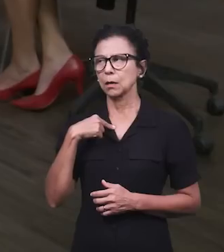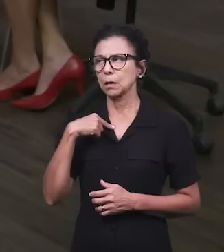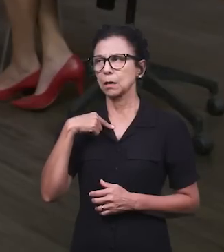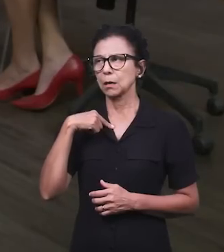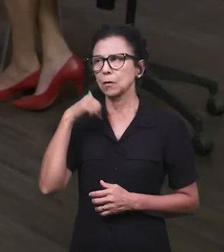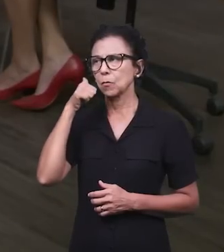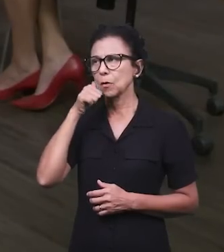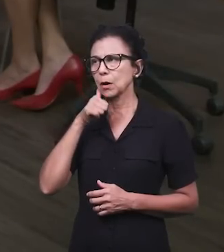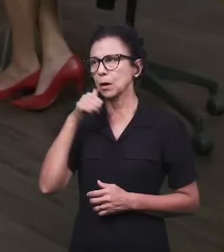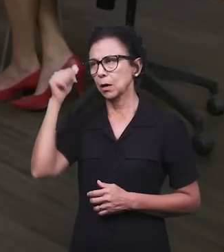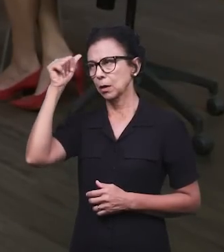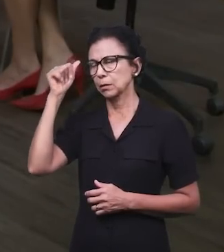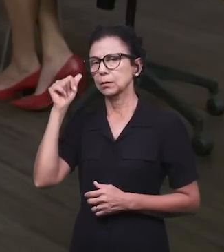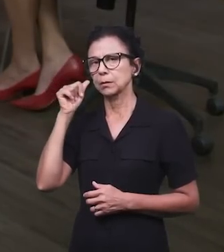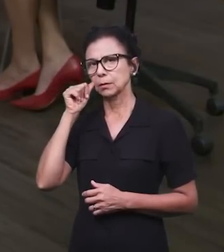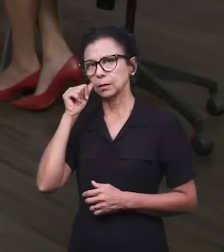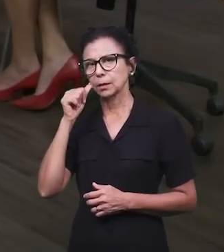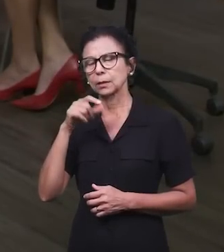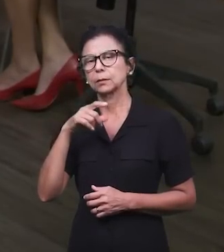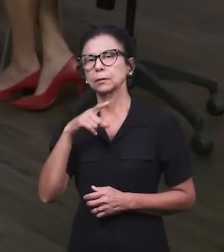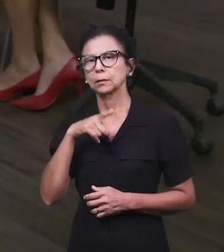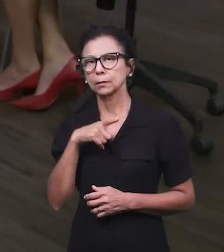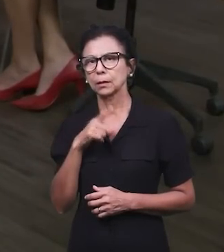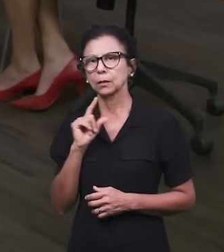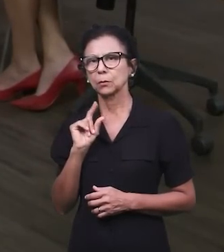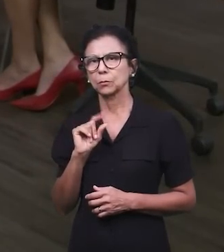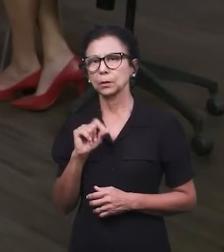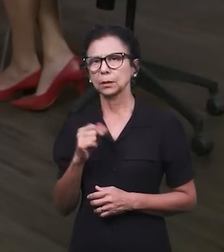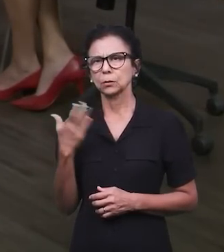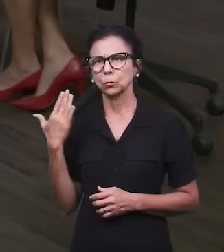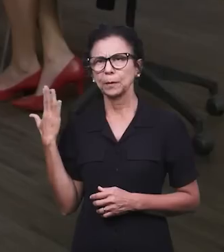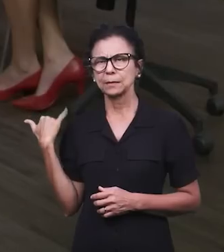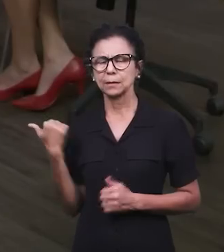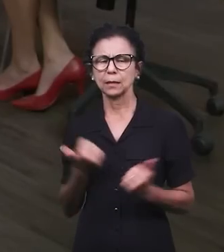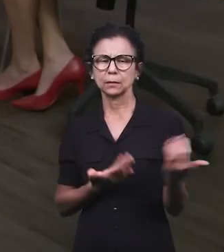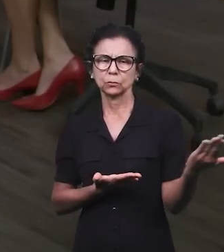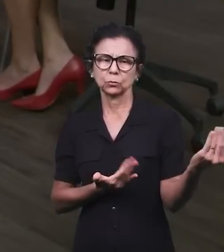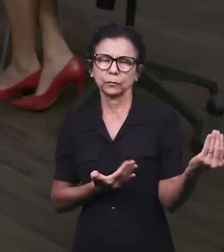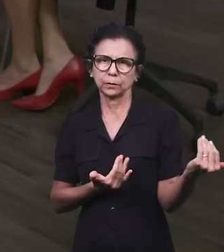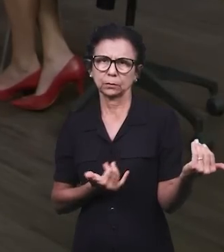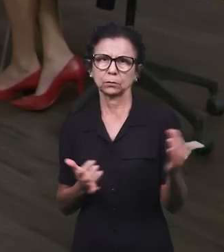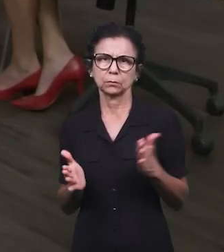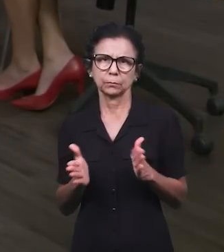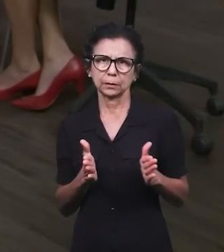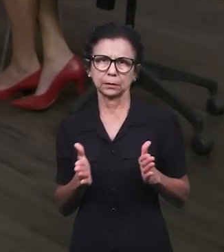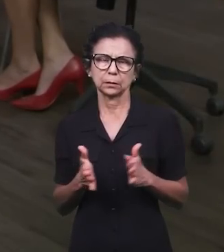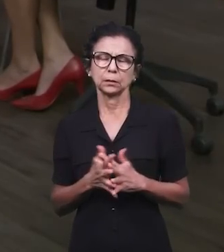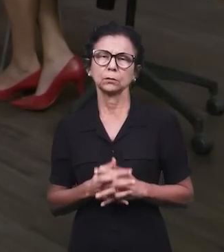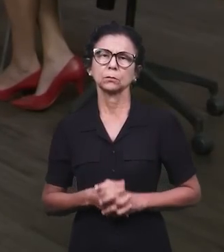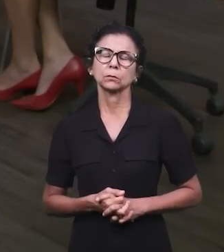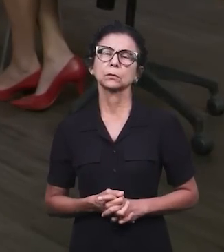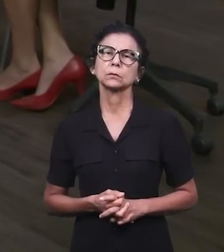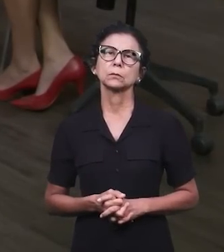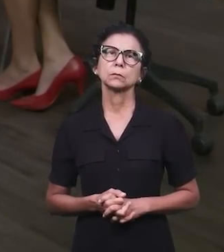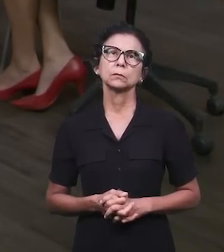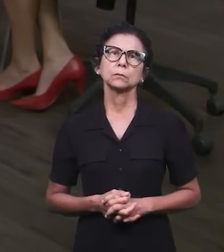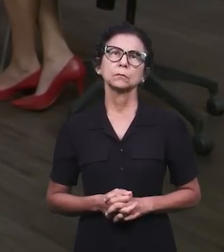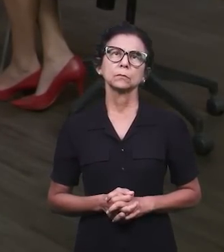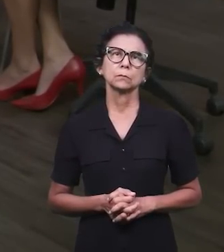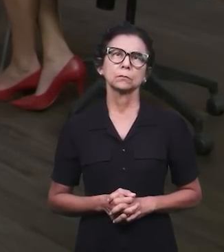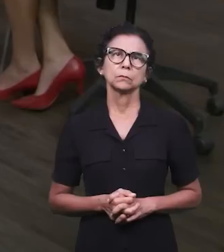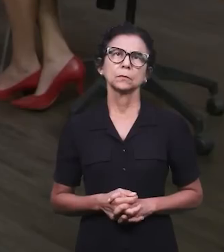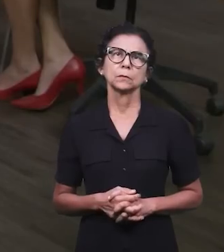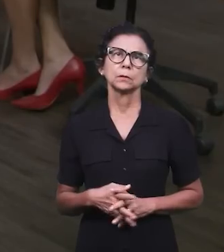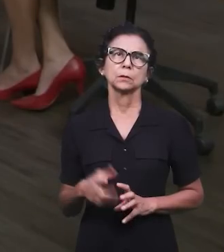né, do nosso período de juventude, aí eu só reafirmo que esse período de juventude é o período que a gente era